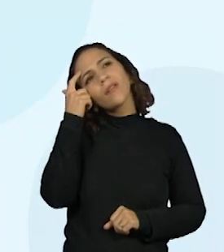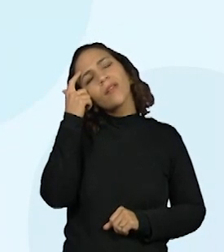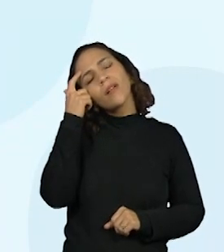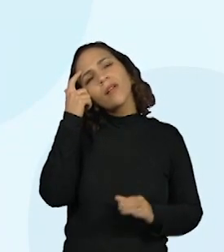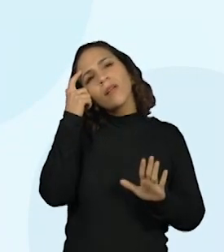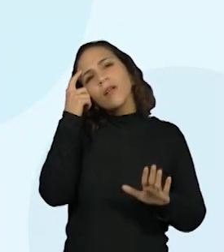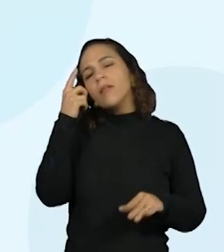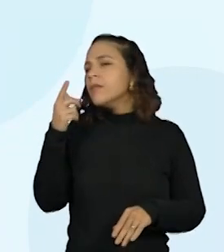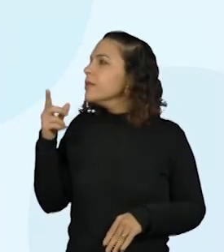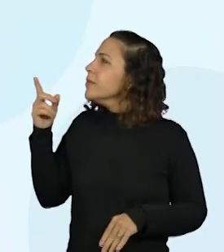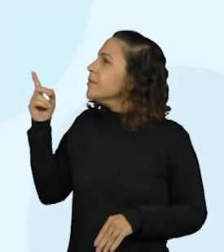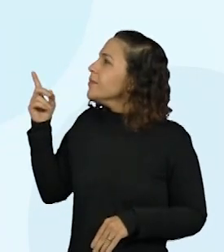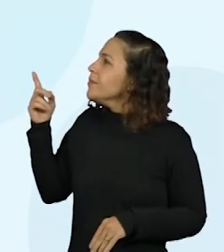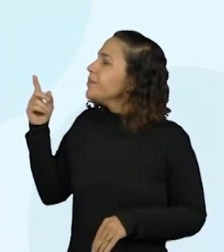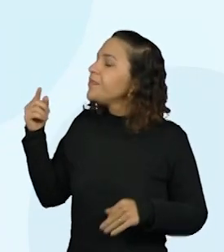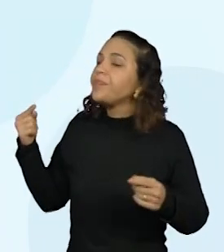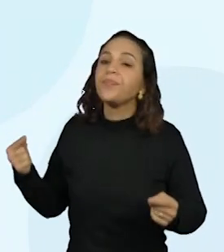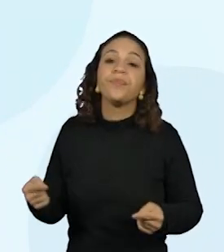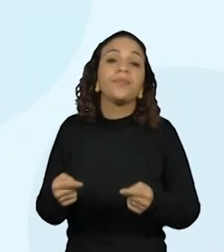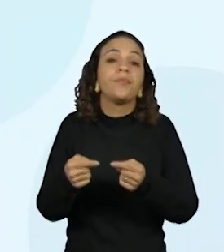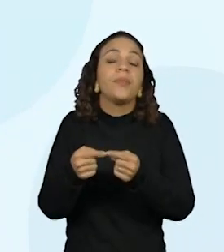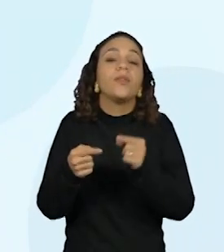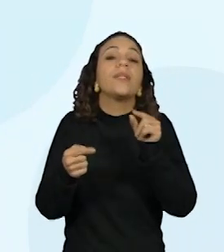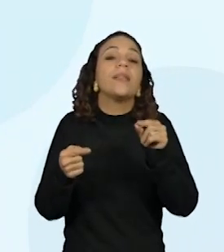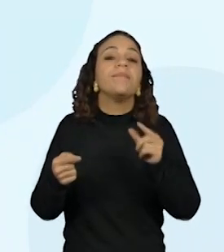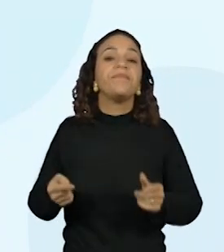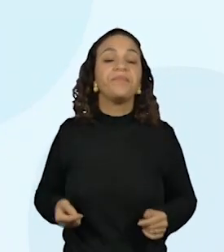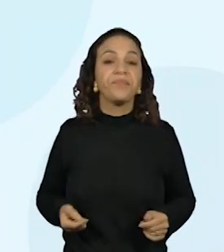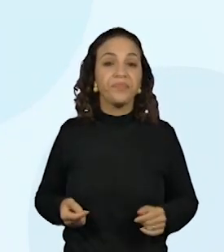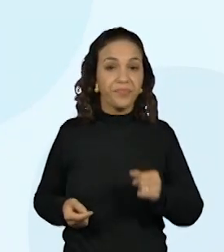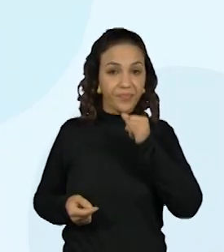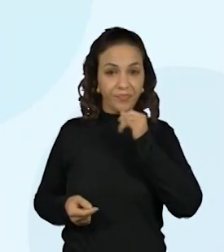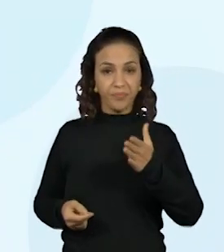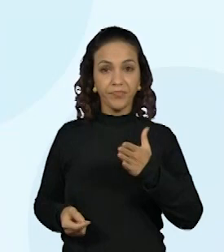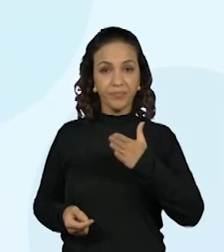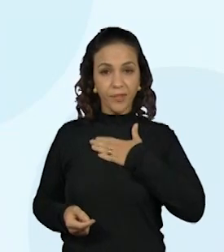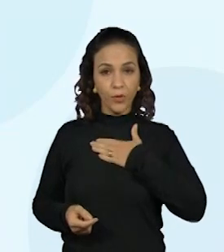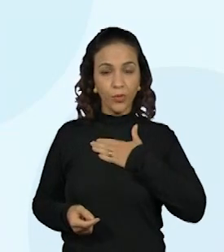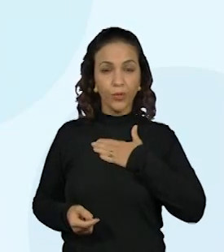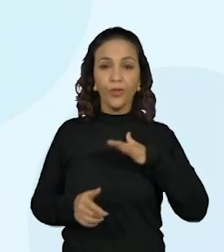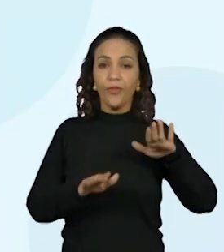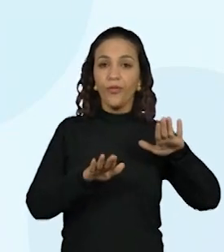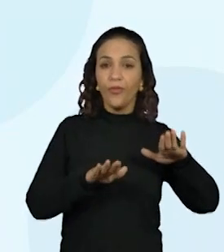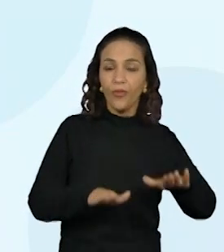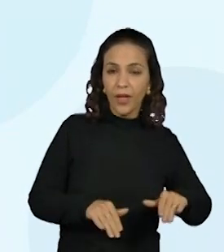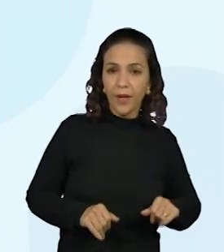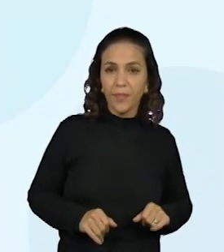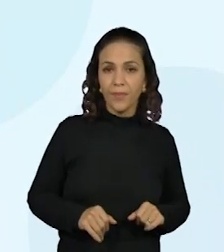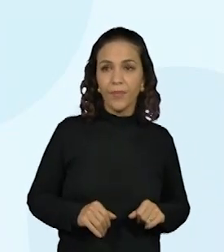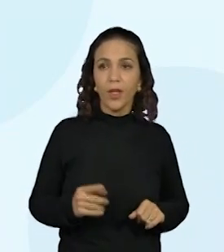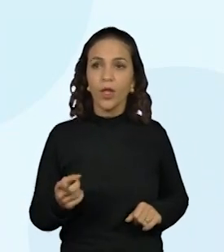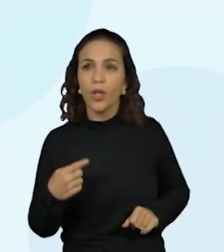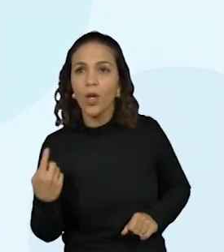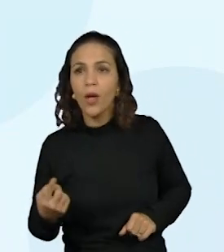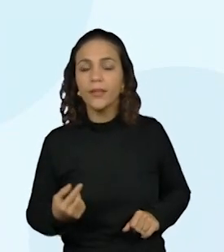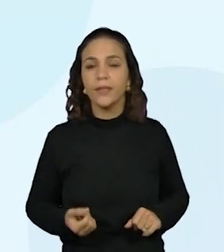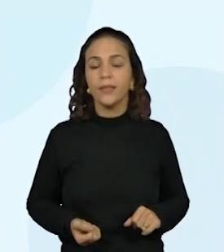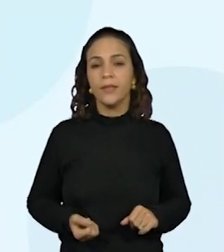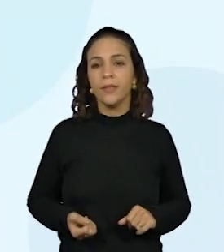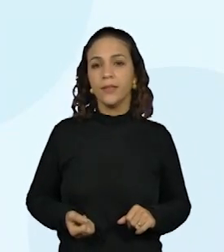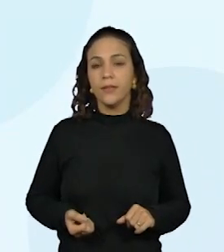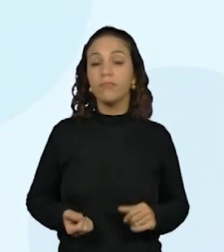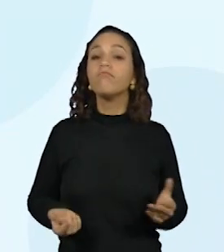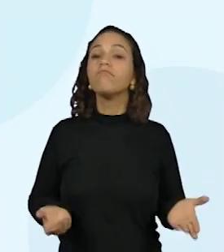desse texto? Lembram a vocês? Porque meu, fiquei, nós,